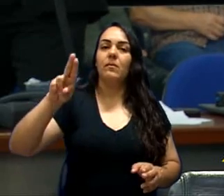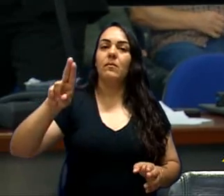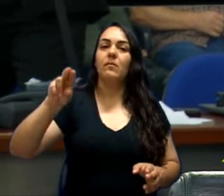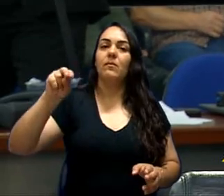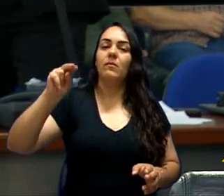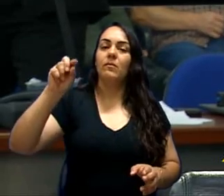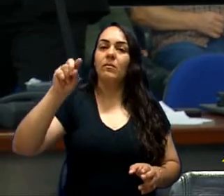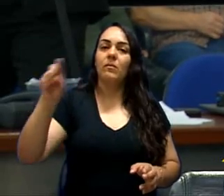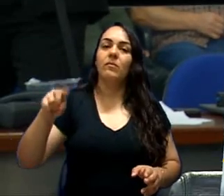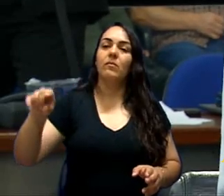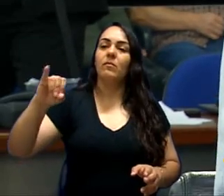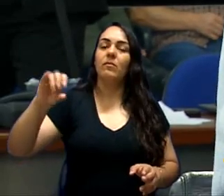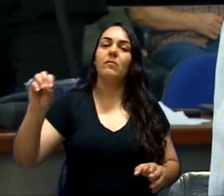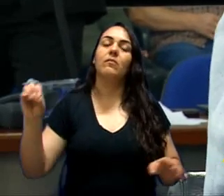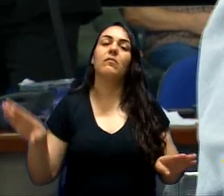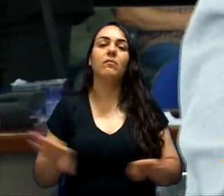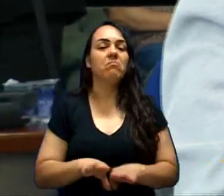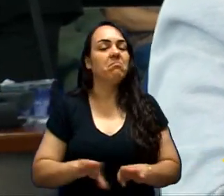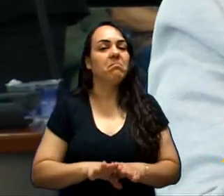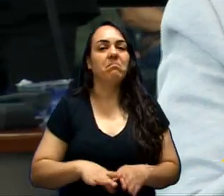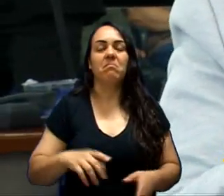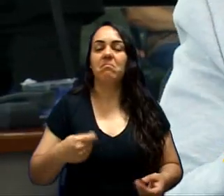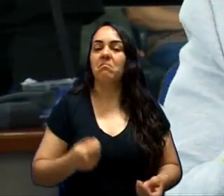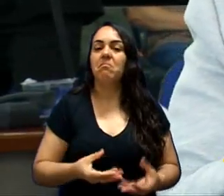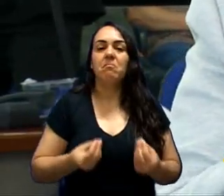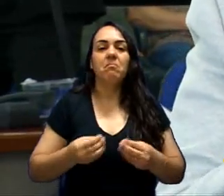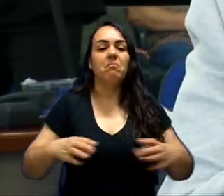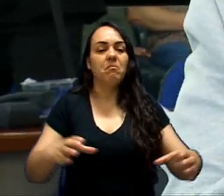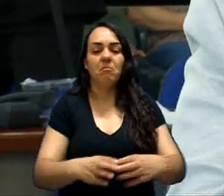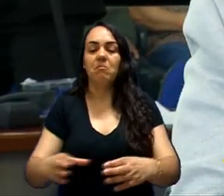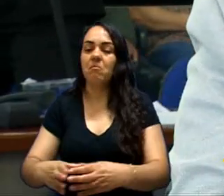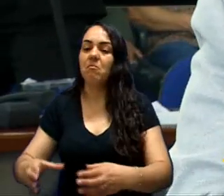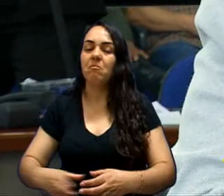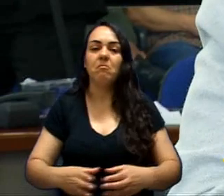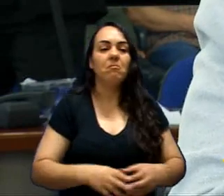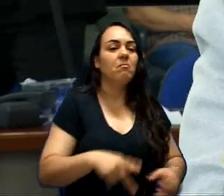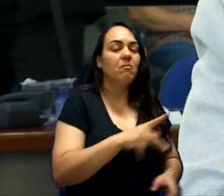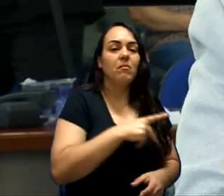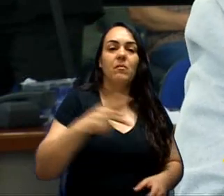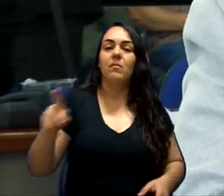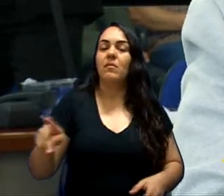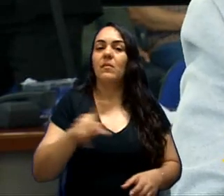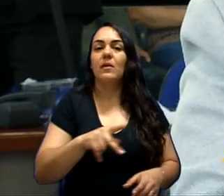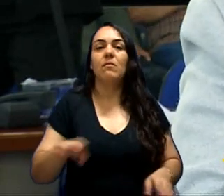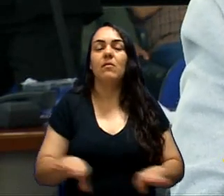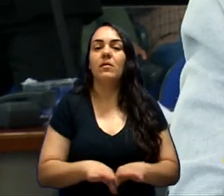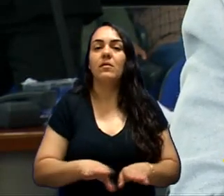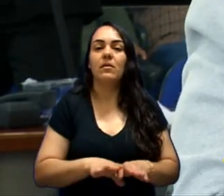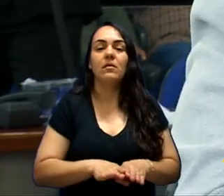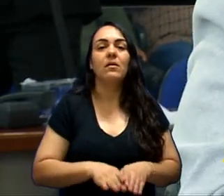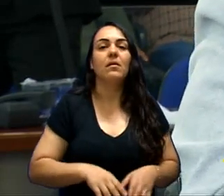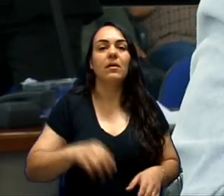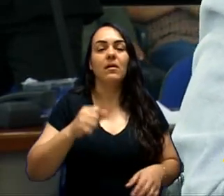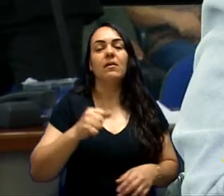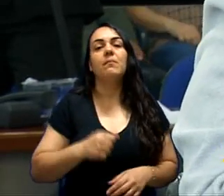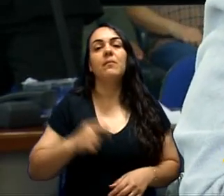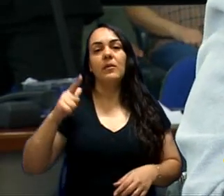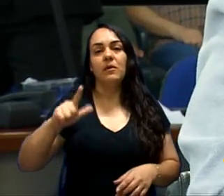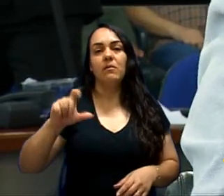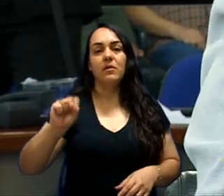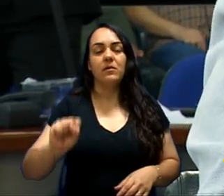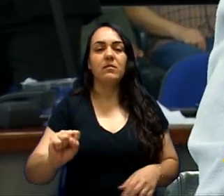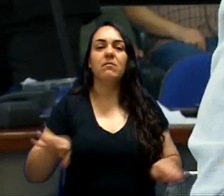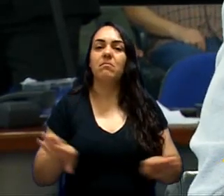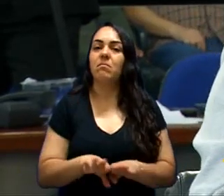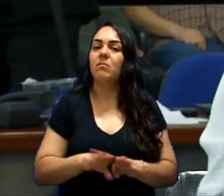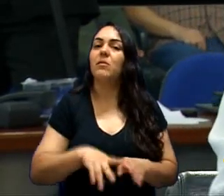de várias entidades que não pagam. O pastor de Santos vive me questionando. Agora, se ninguém vai